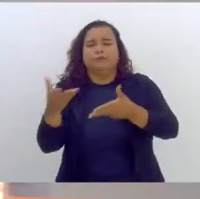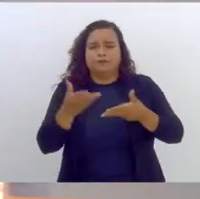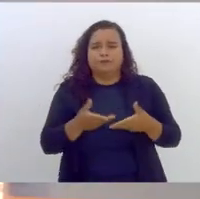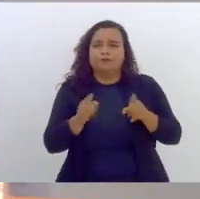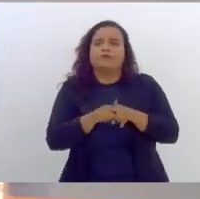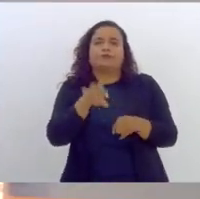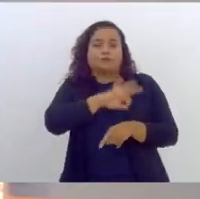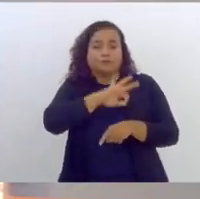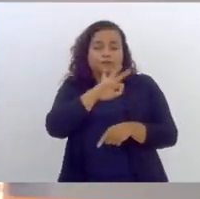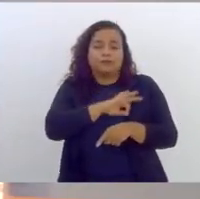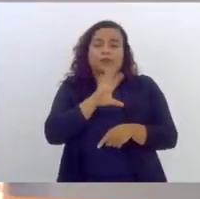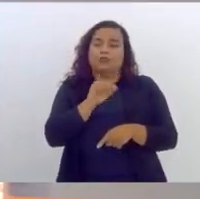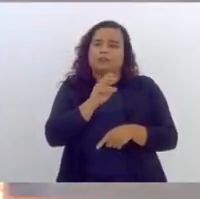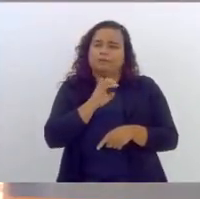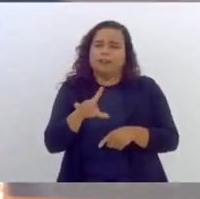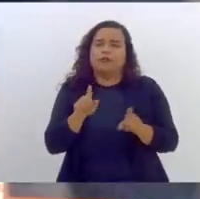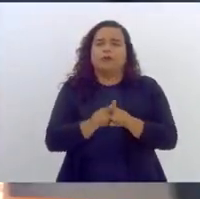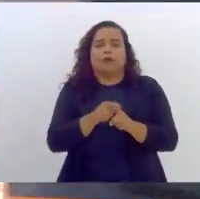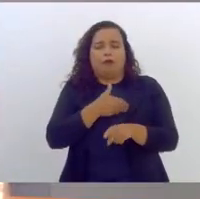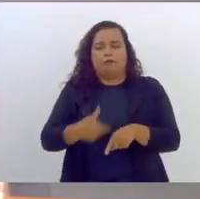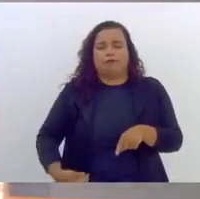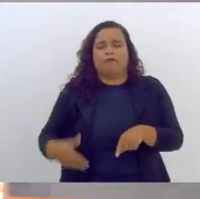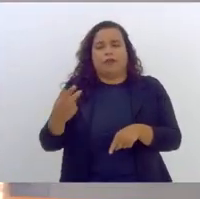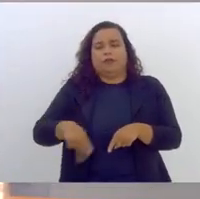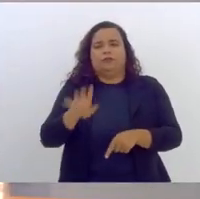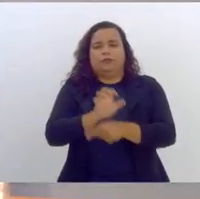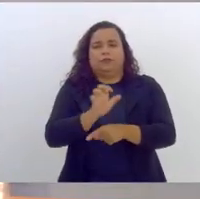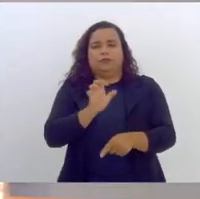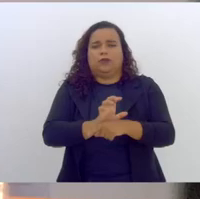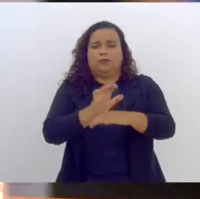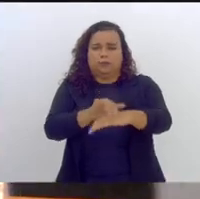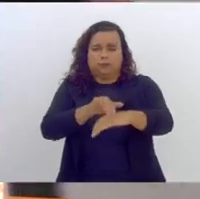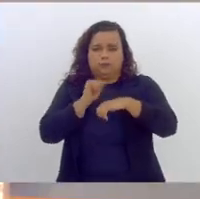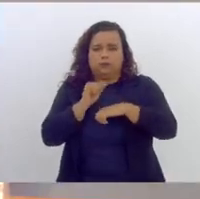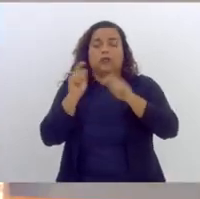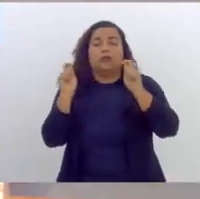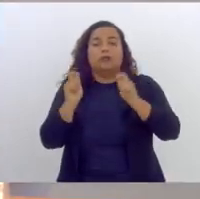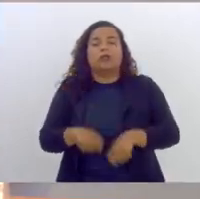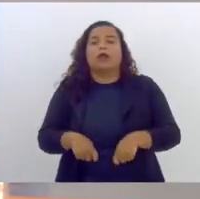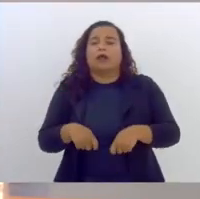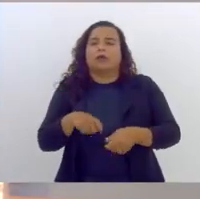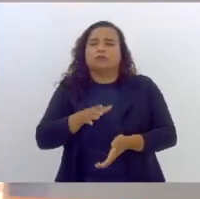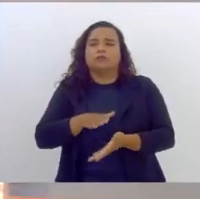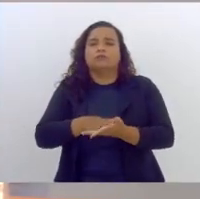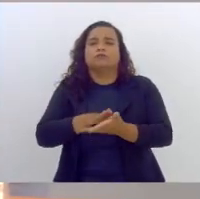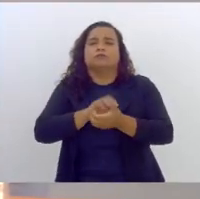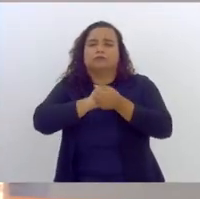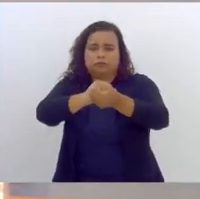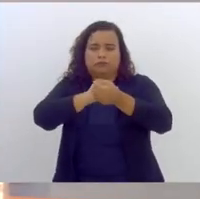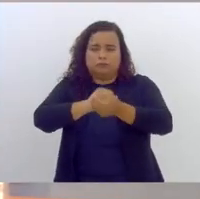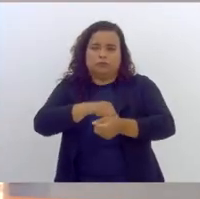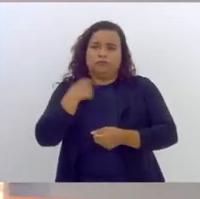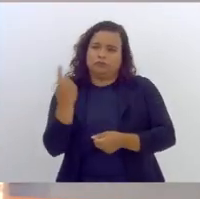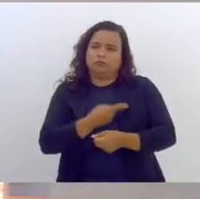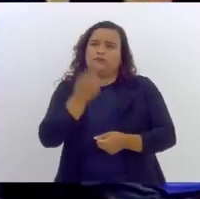que a polícia civil e o governo do estado possa chamá-los para que vocês homemm conosco